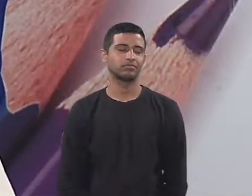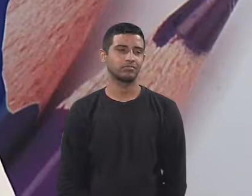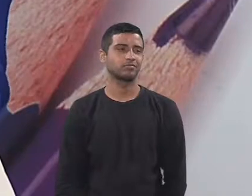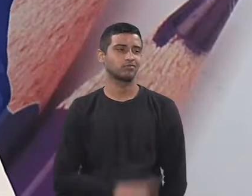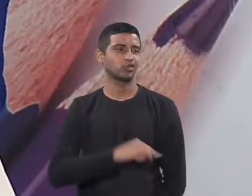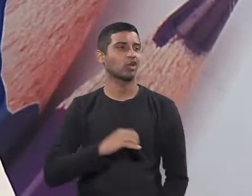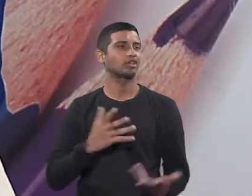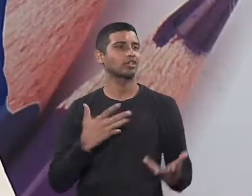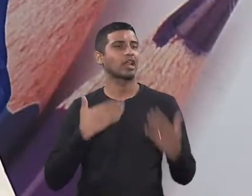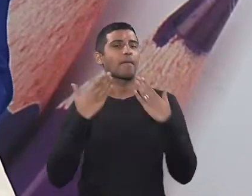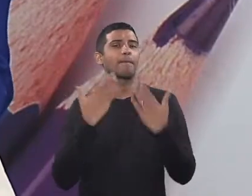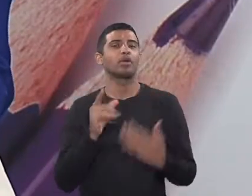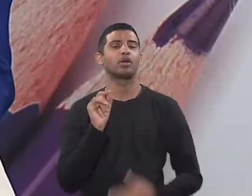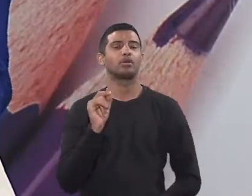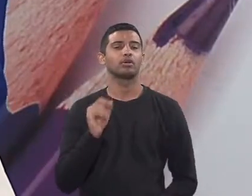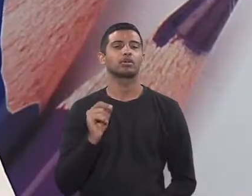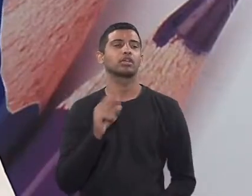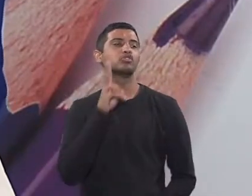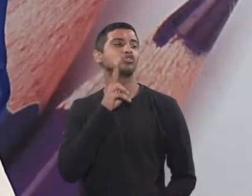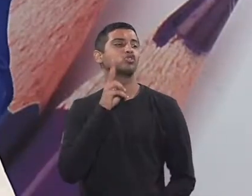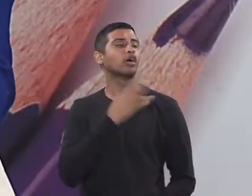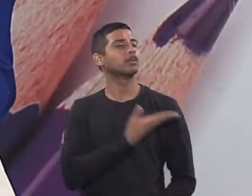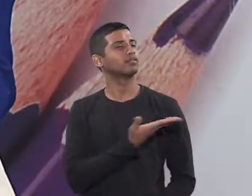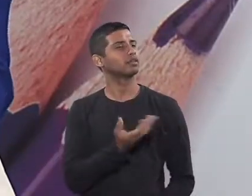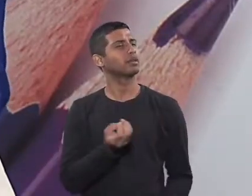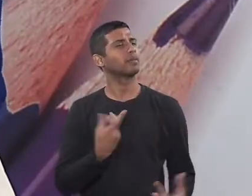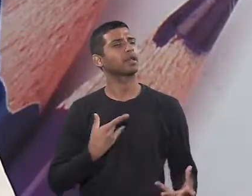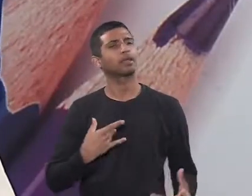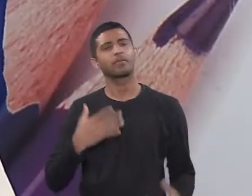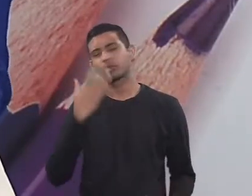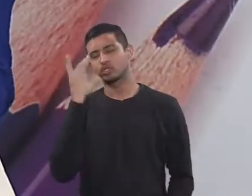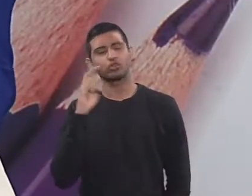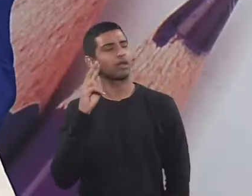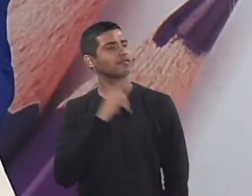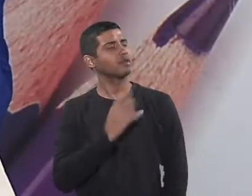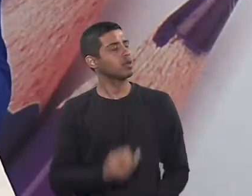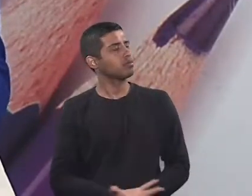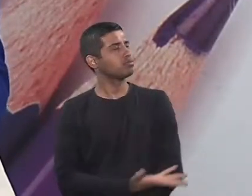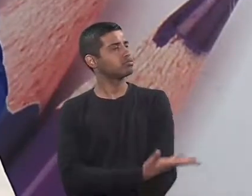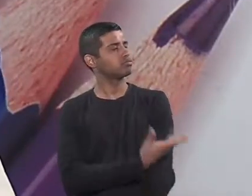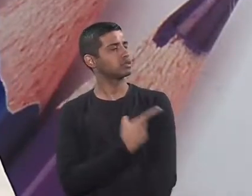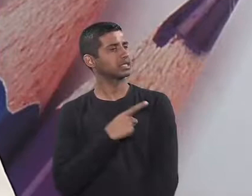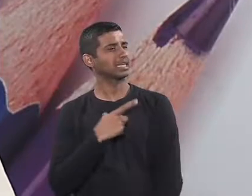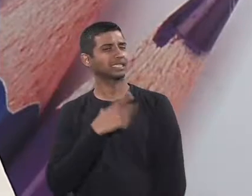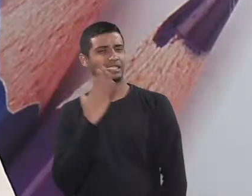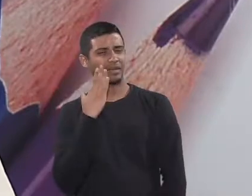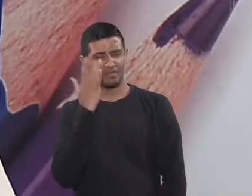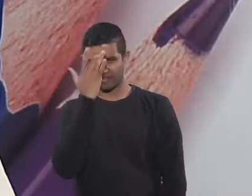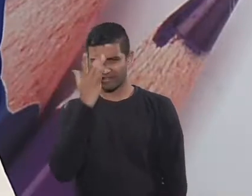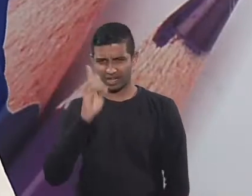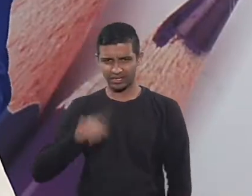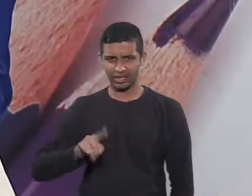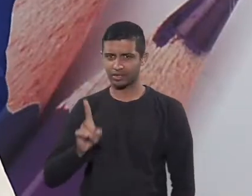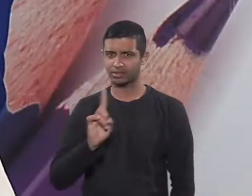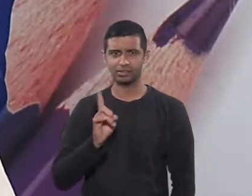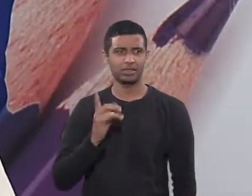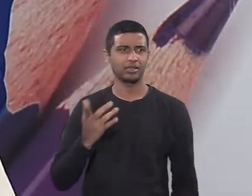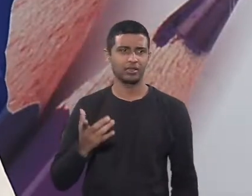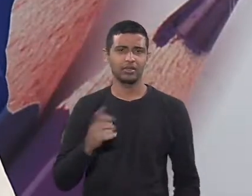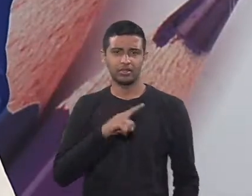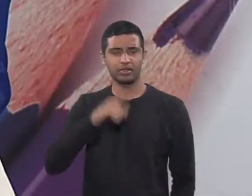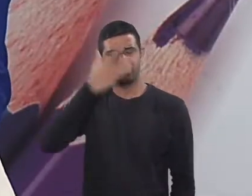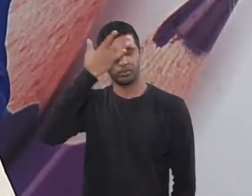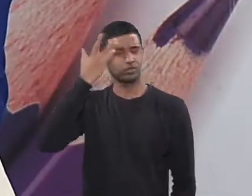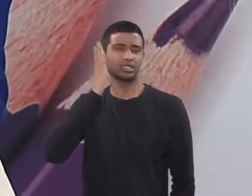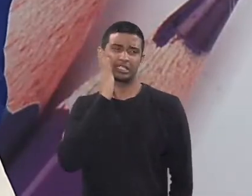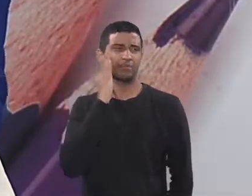aqui, mostrar a história de vocês para que as pessoas se inspirem, para que as pessoas saibam que não é fácil, mas para que as pessoas